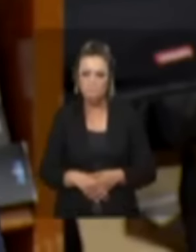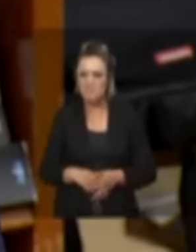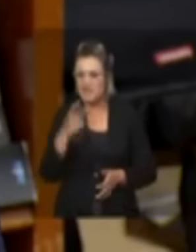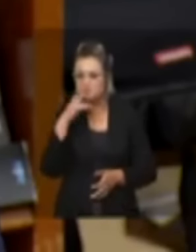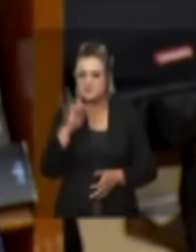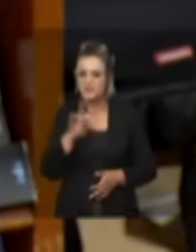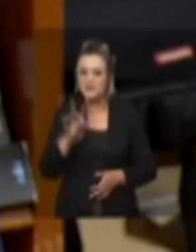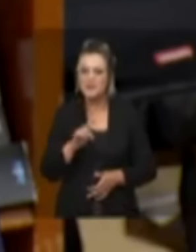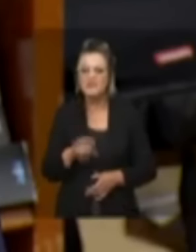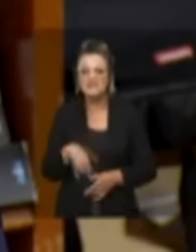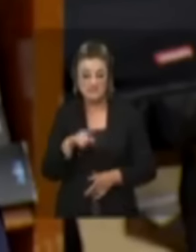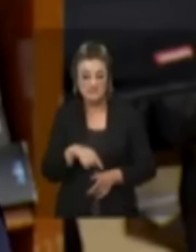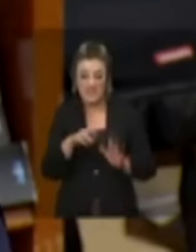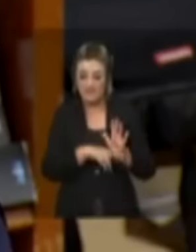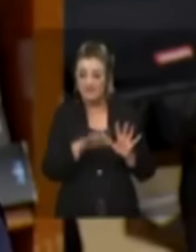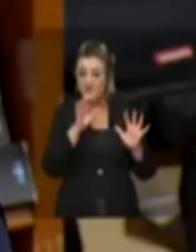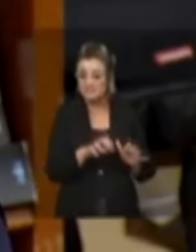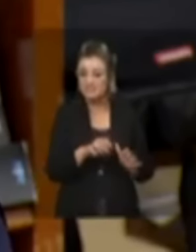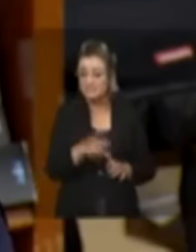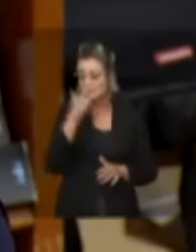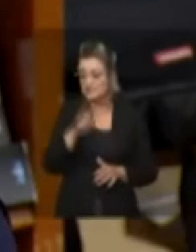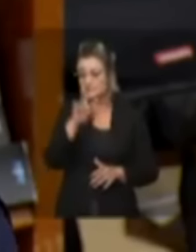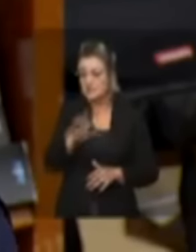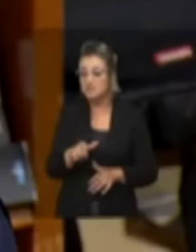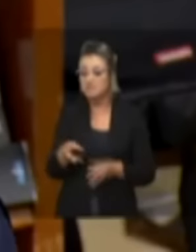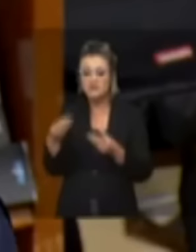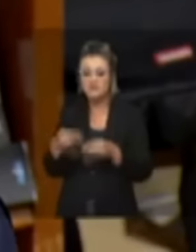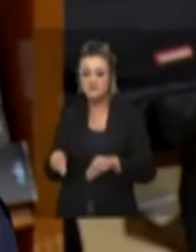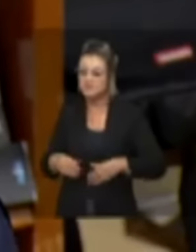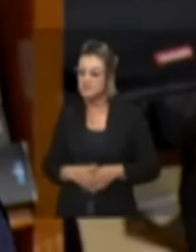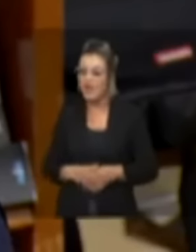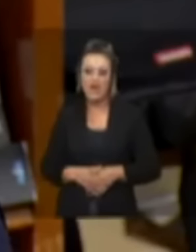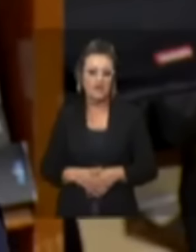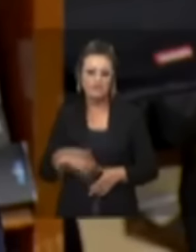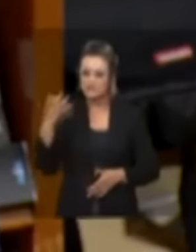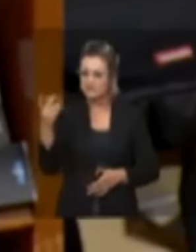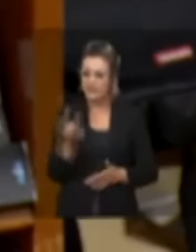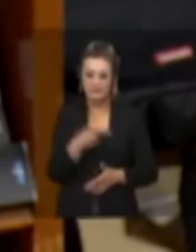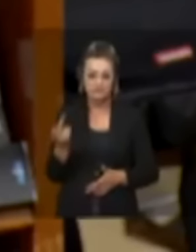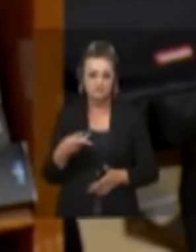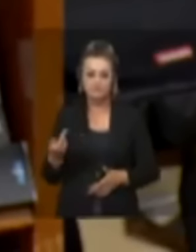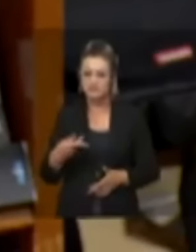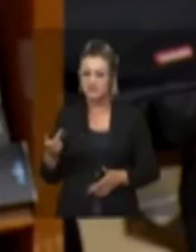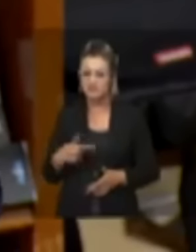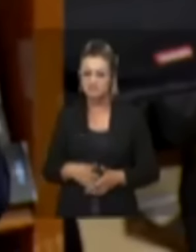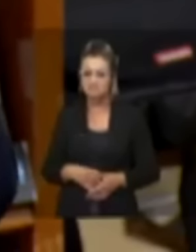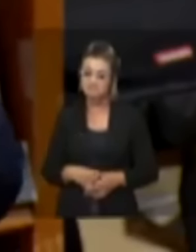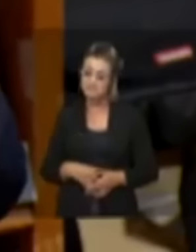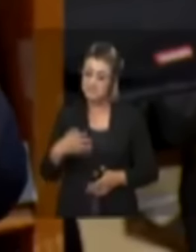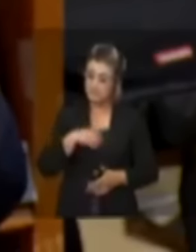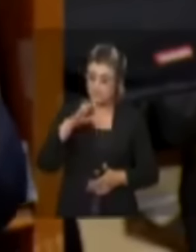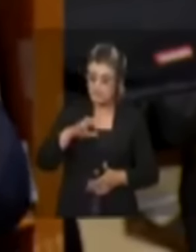se causaria uma injustiça a esse contribuinte a esse segurado se se aplicasse a regra de